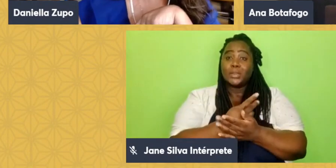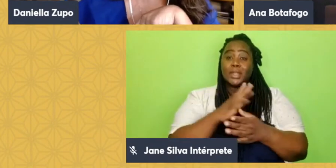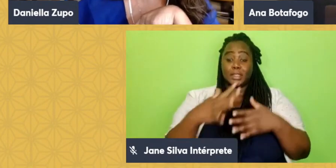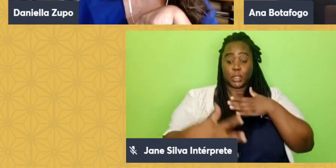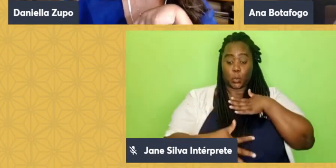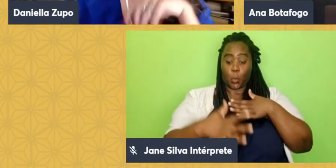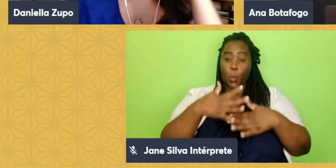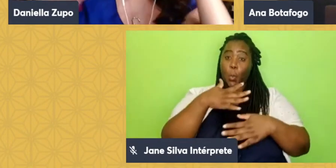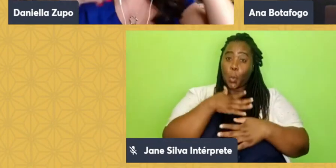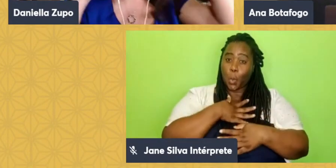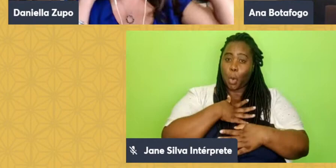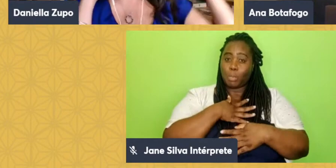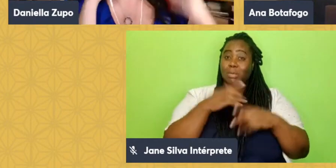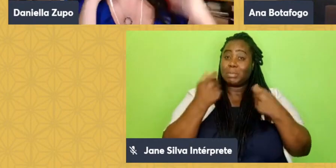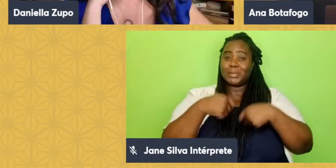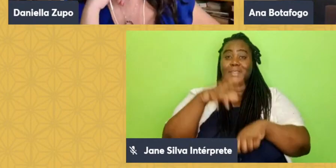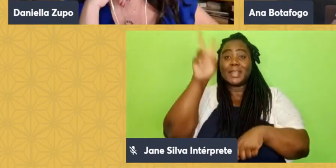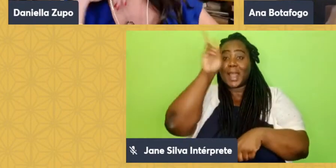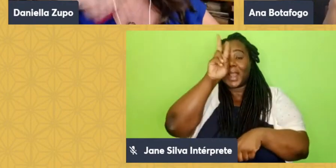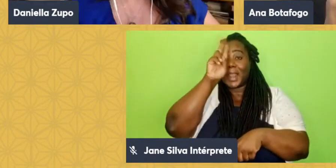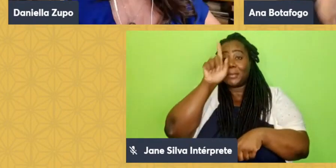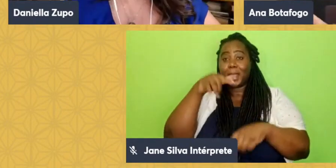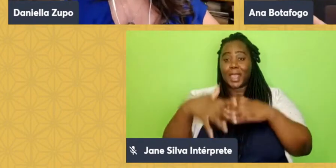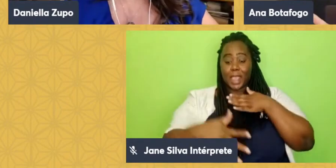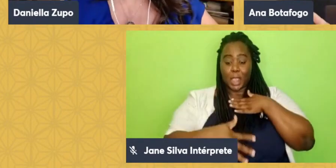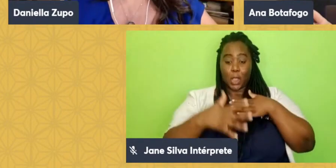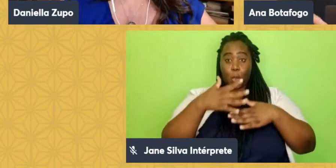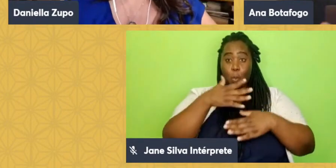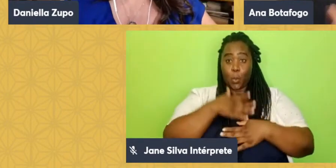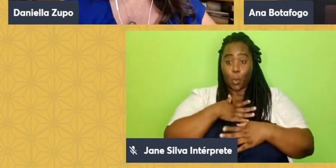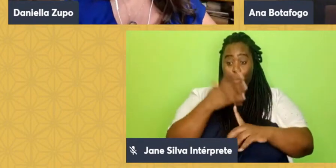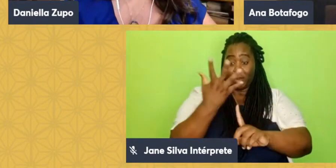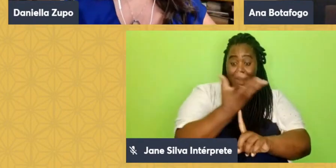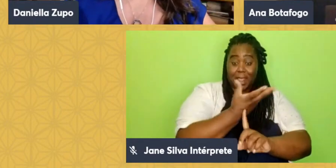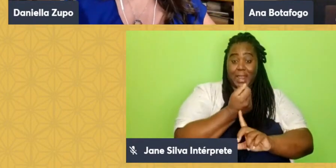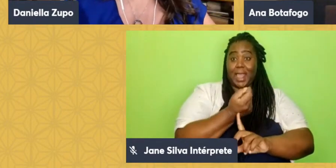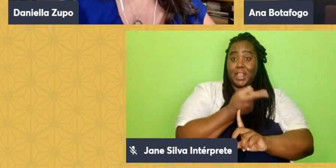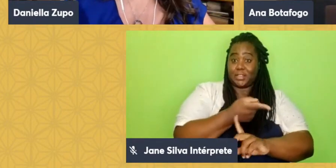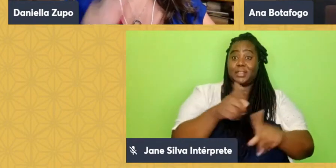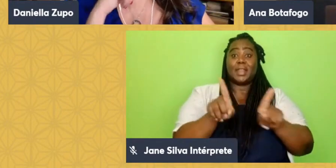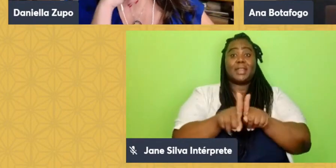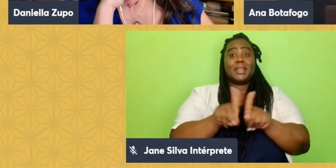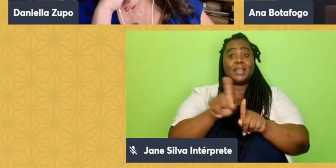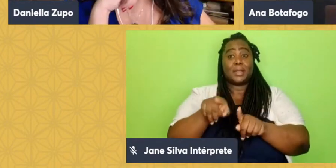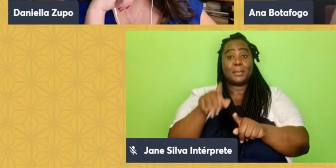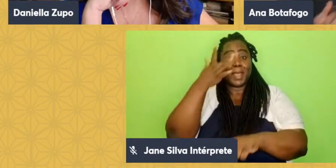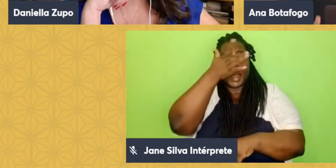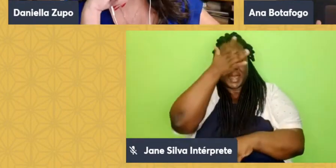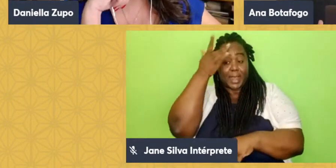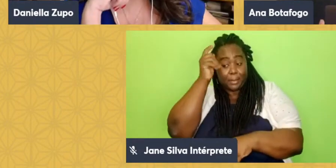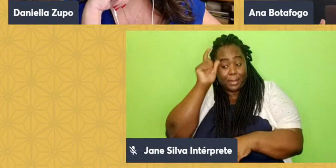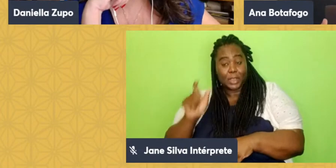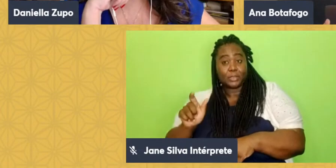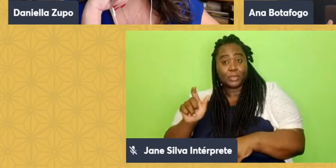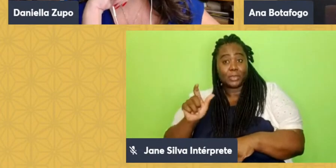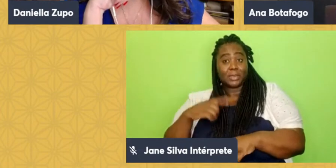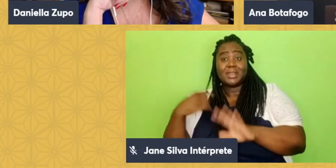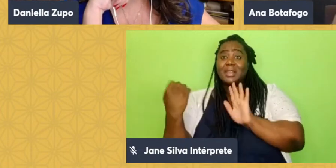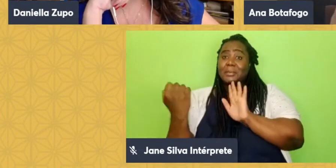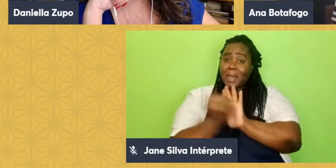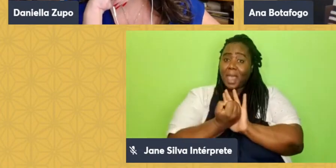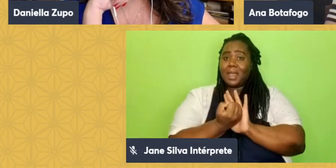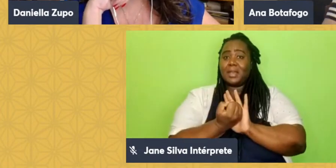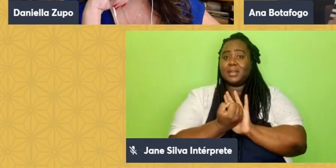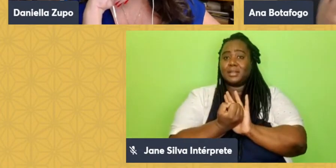é tem que lembrar que é o corpo da artista em cena mas é um corpo da pessoa que tem marcas